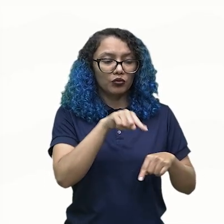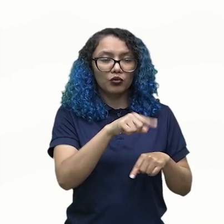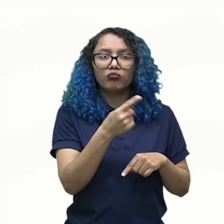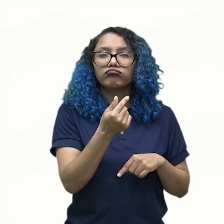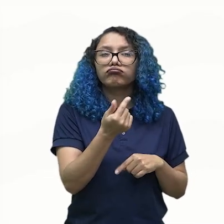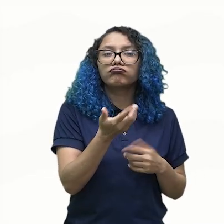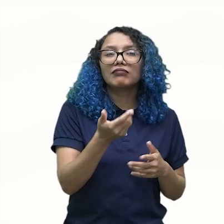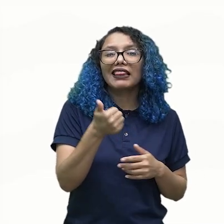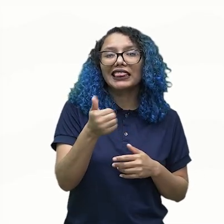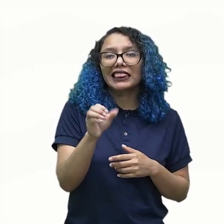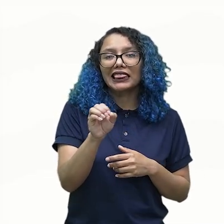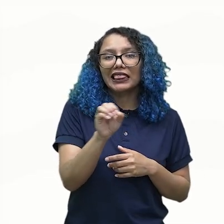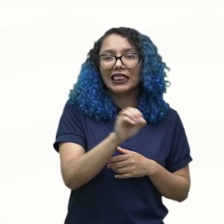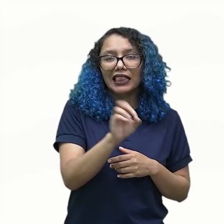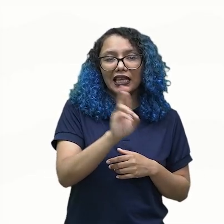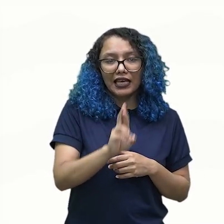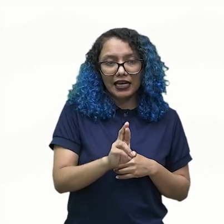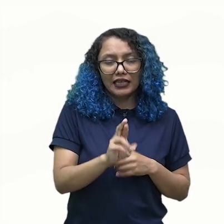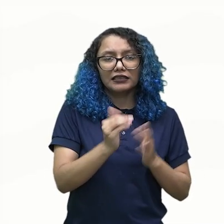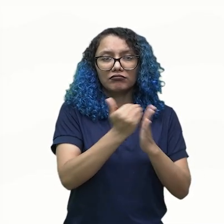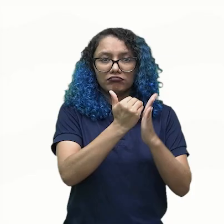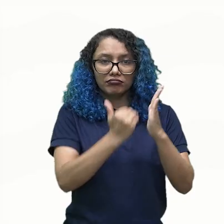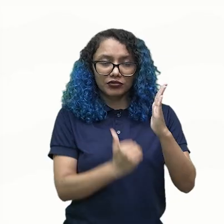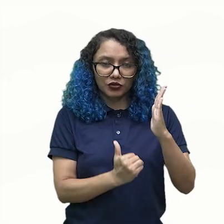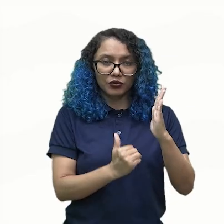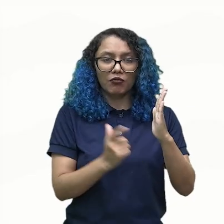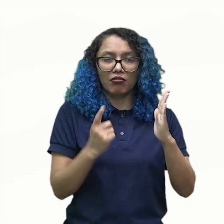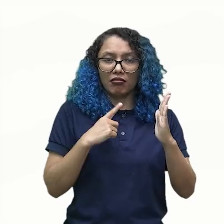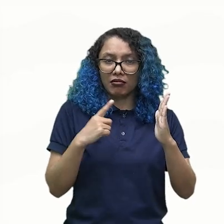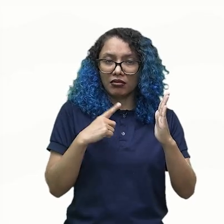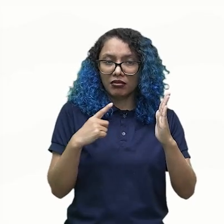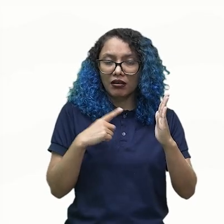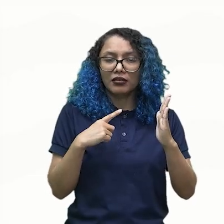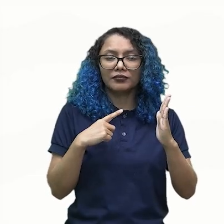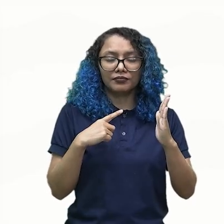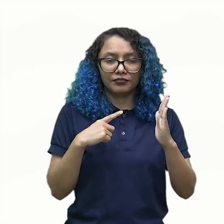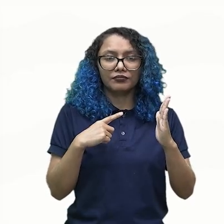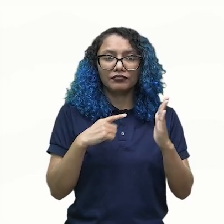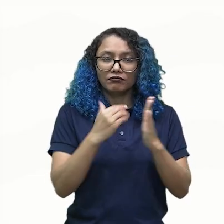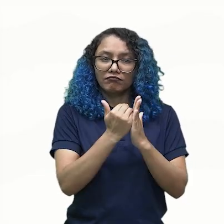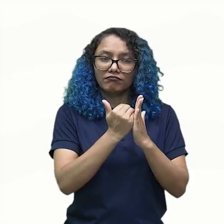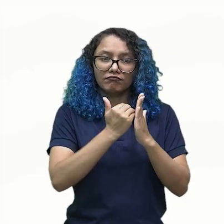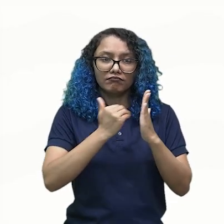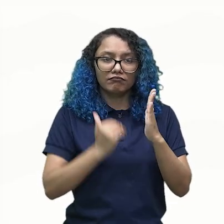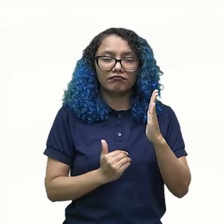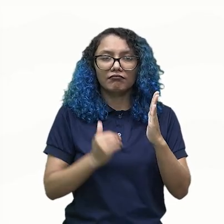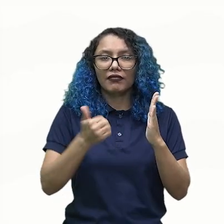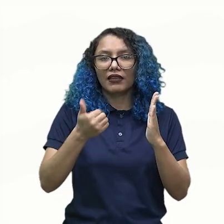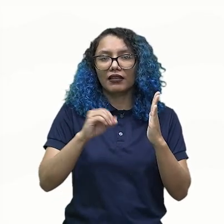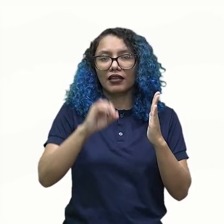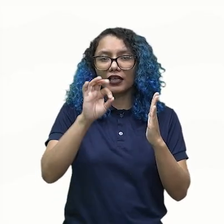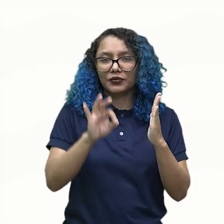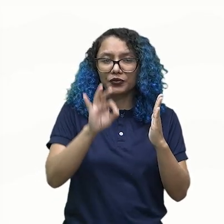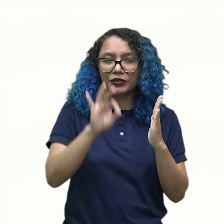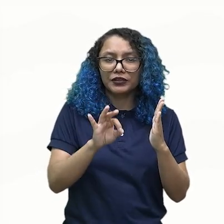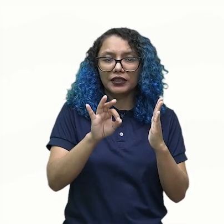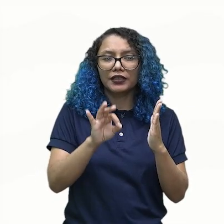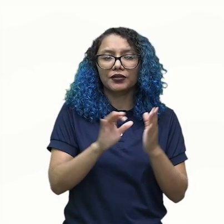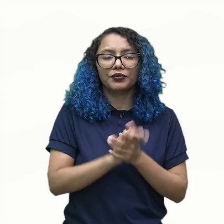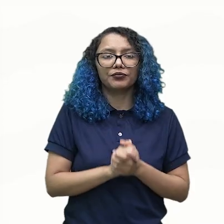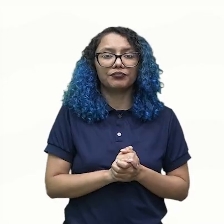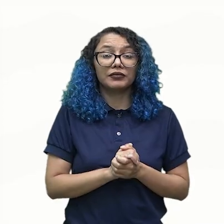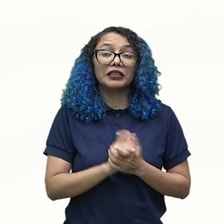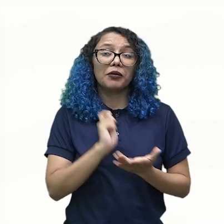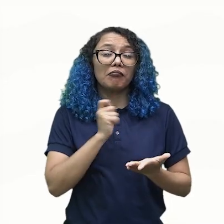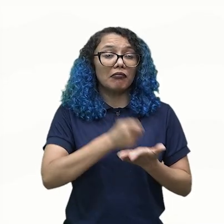R$100 e você tem um desconto, tem um valor, né, que é a descontar de 10% desse valor, no